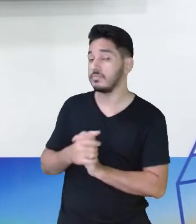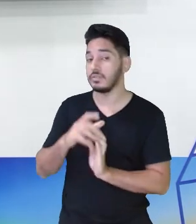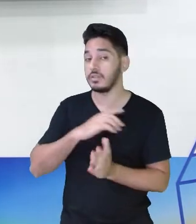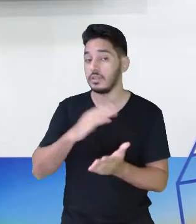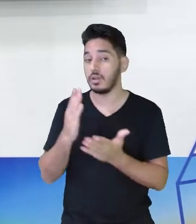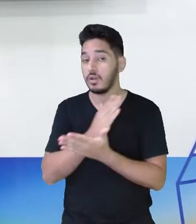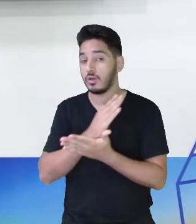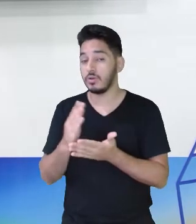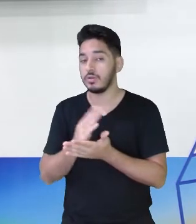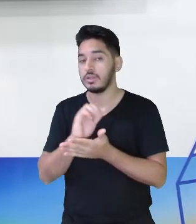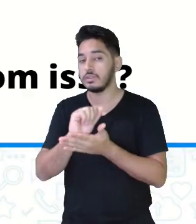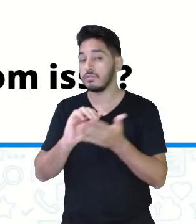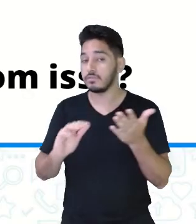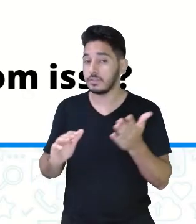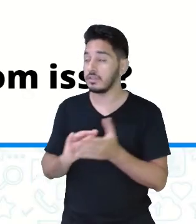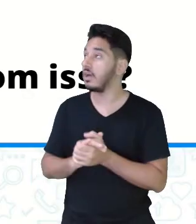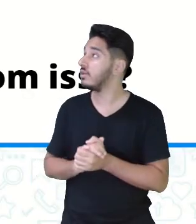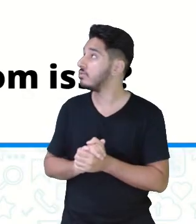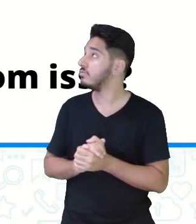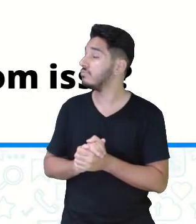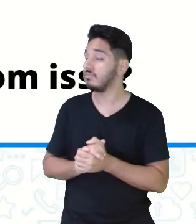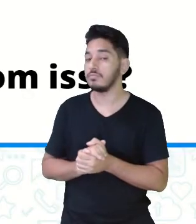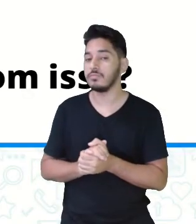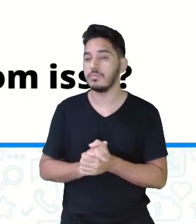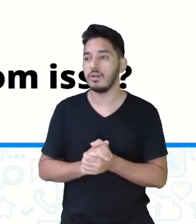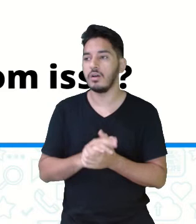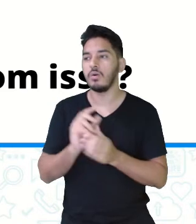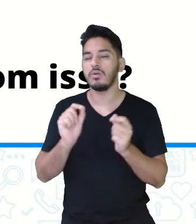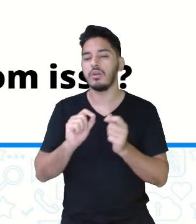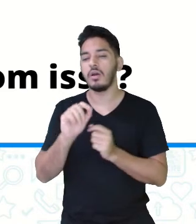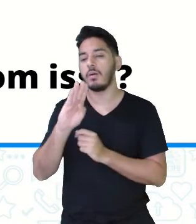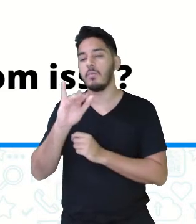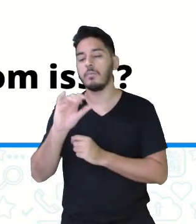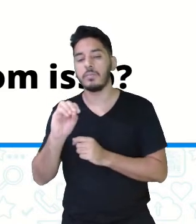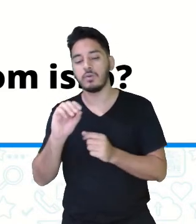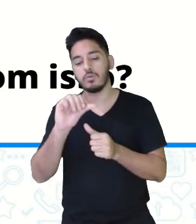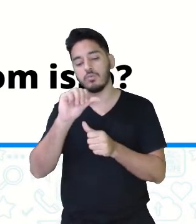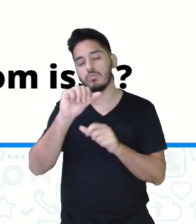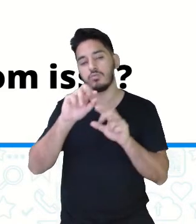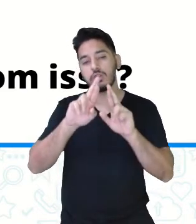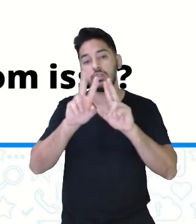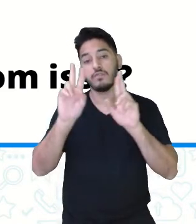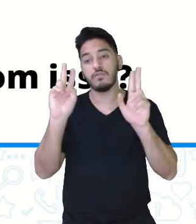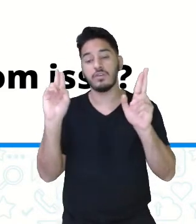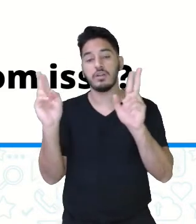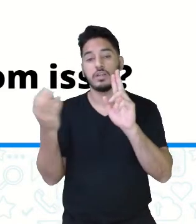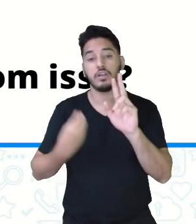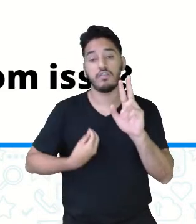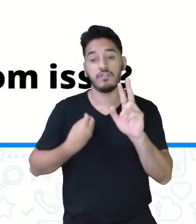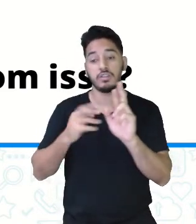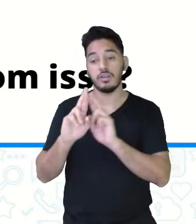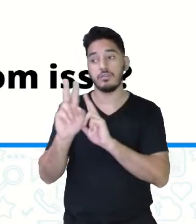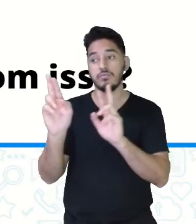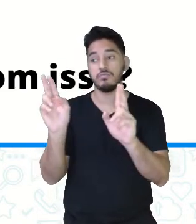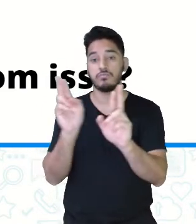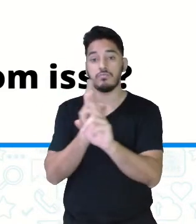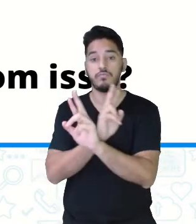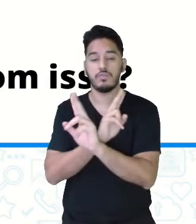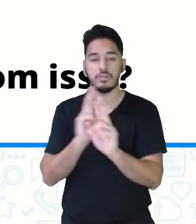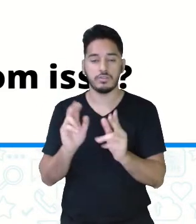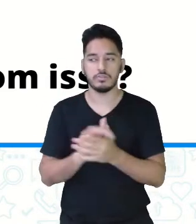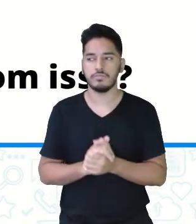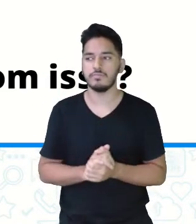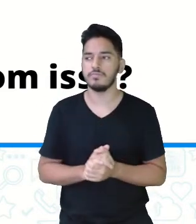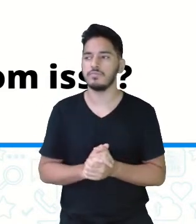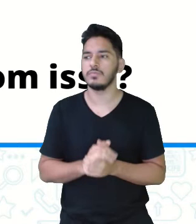exercícios voltados para a biodiversidade. Por quê? Encontrei números enormes em relação às informações aqui.